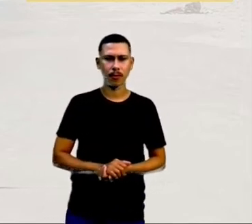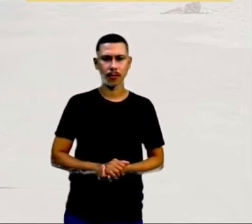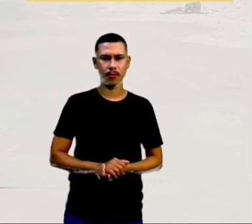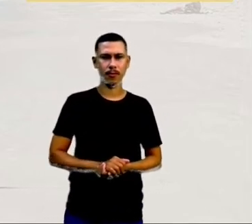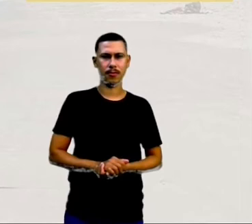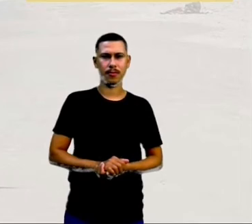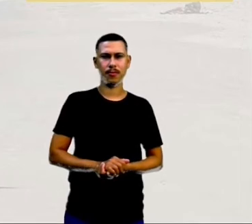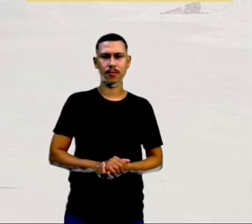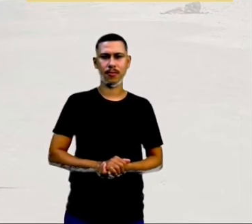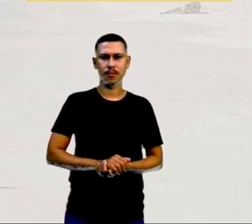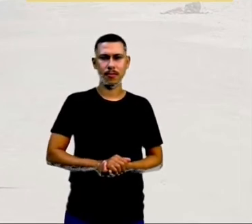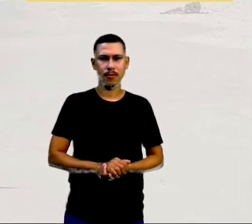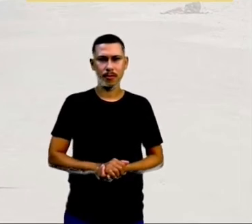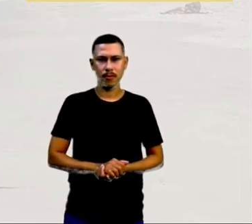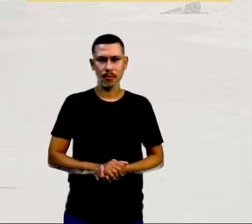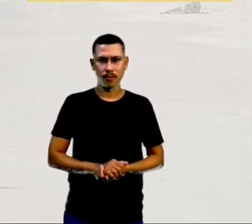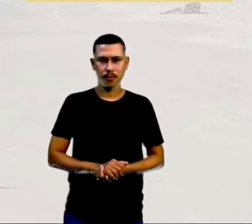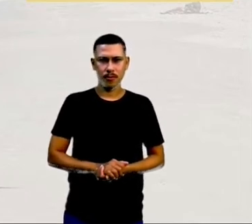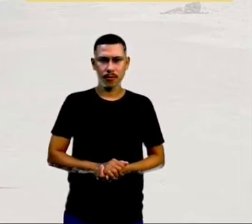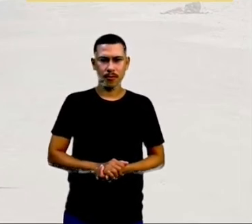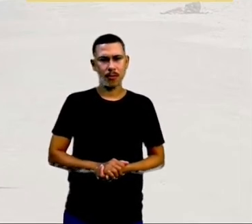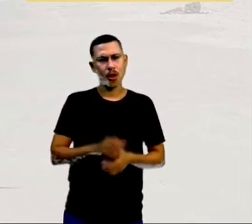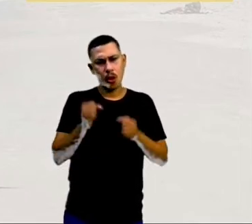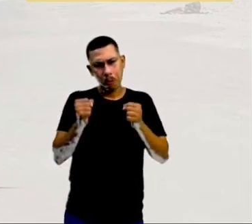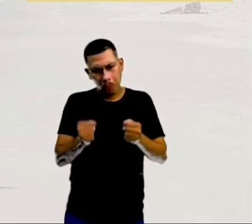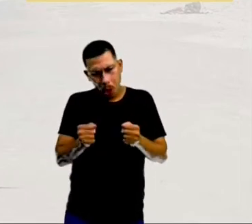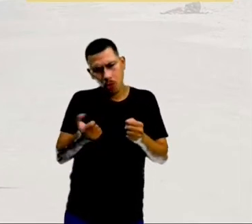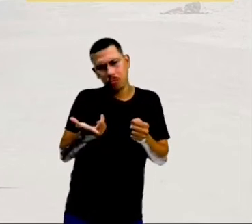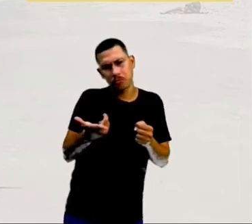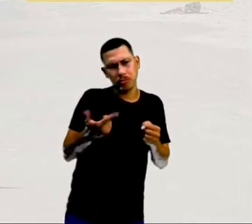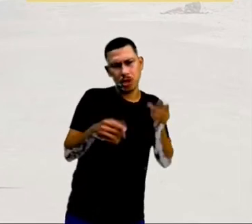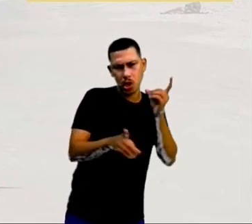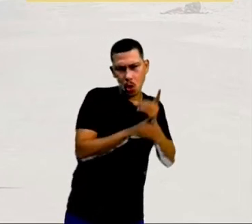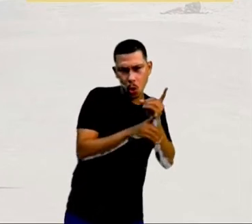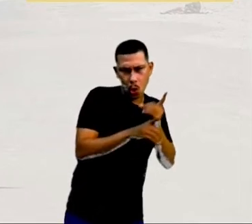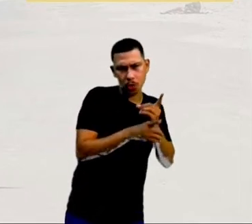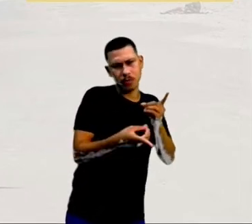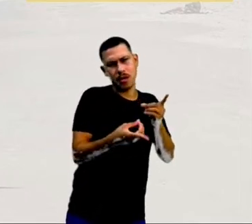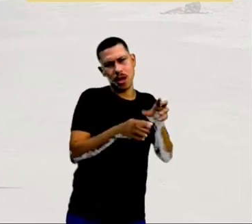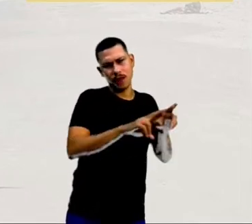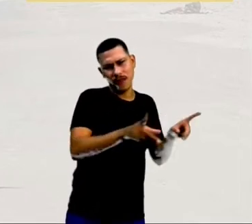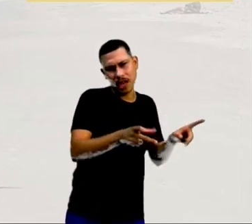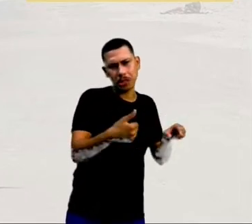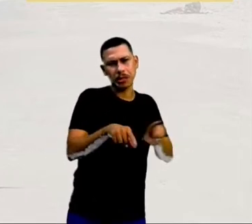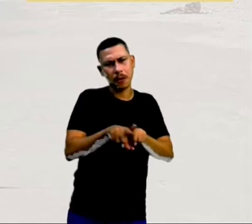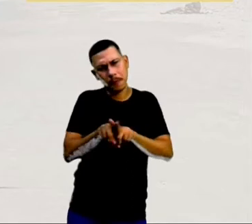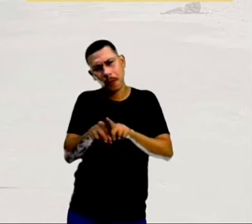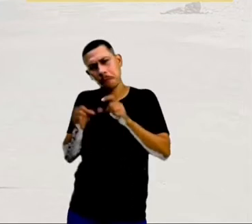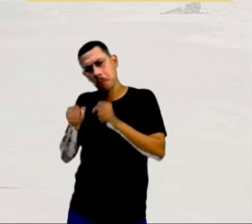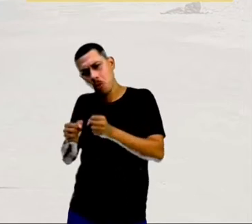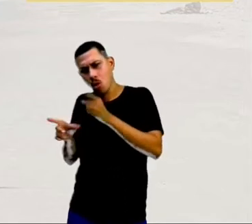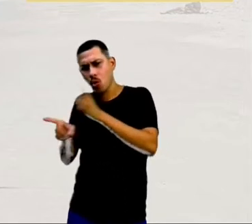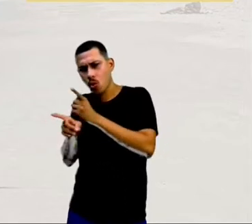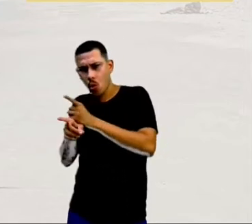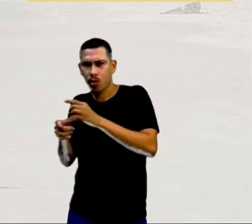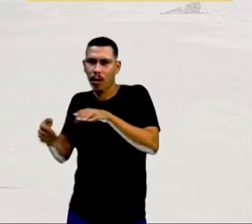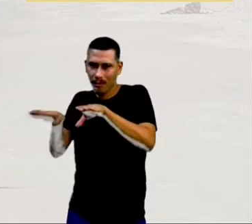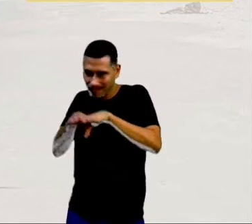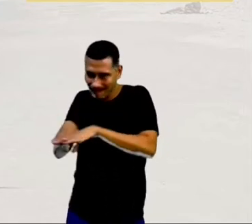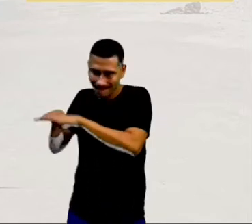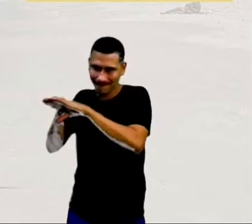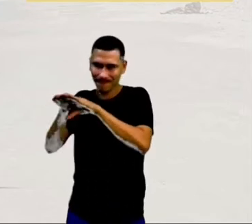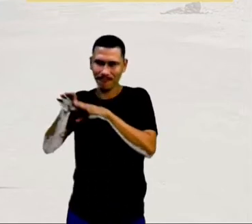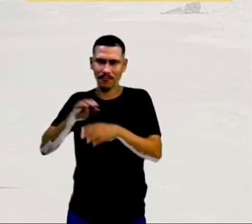são diferentes, mas também a gente pode fazer uma razão entre duas coisas que são iguais, tá certo? Duas grandezas